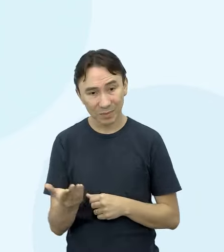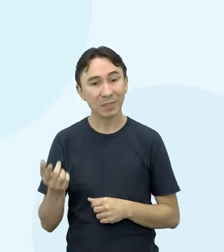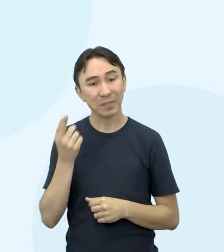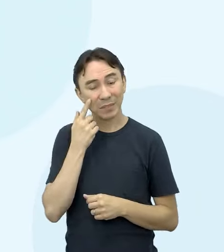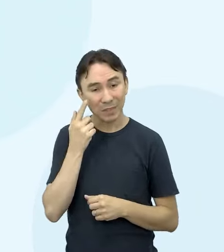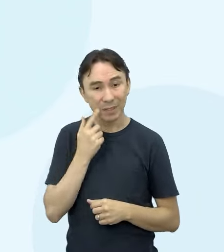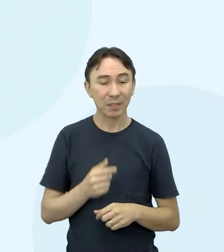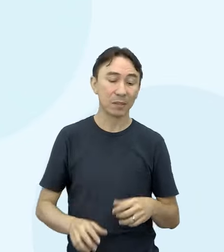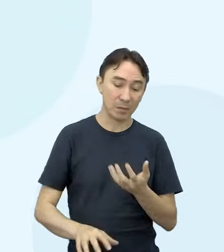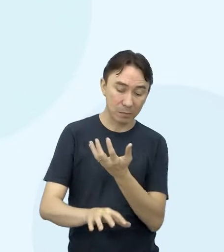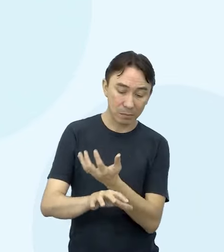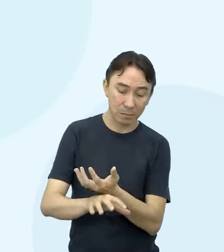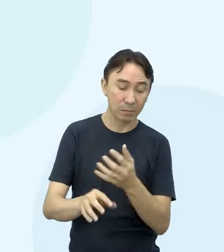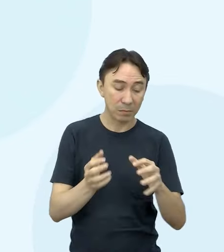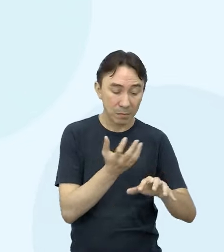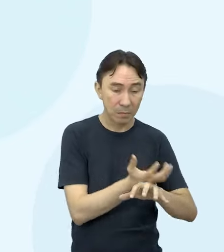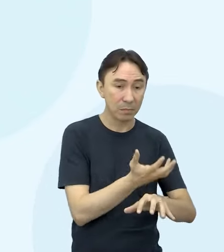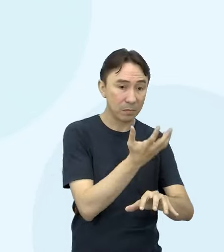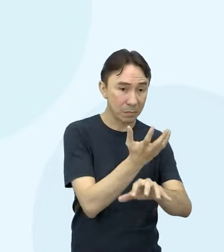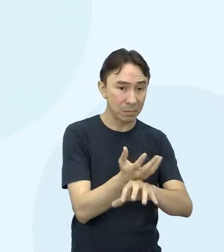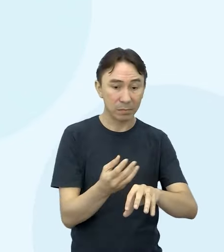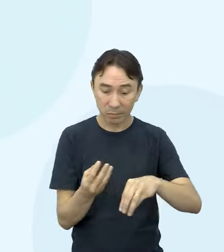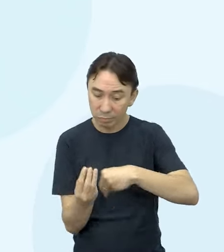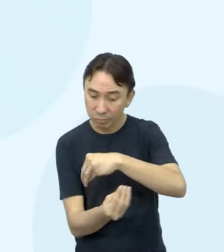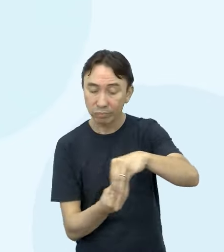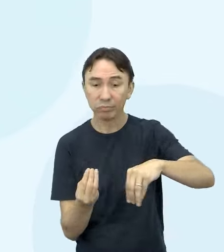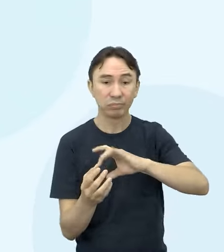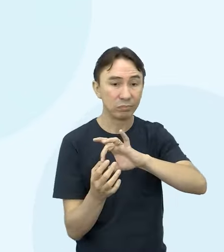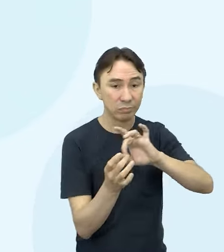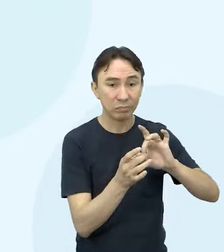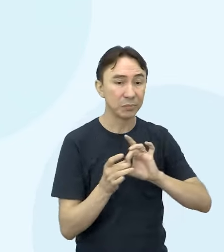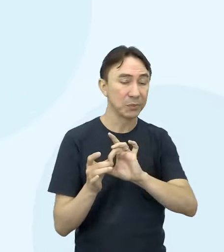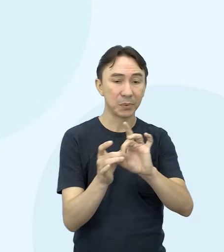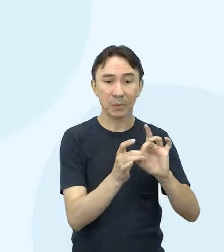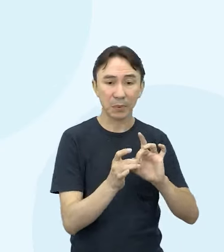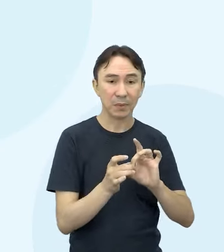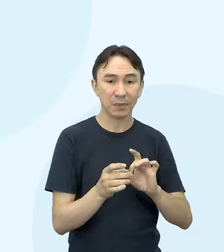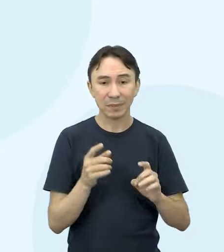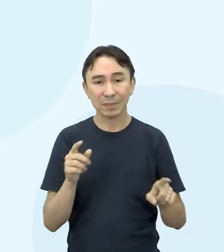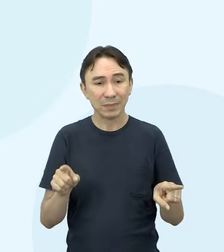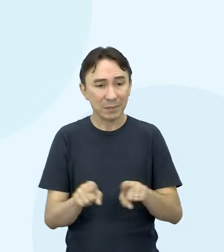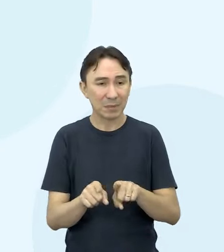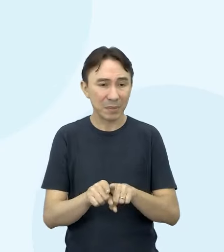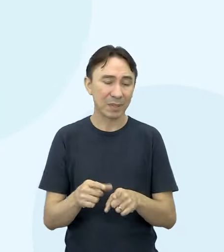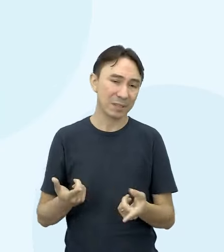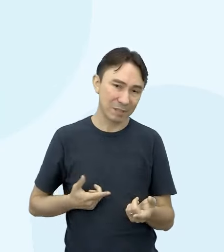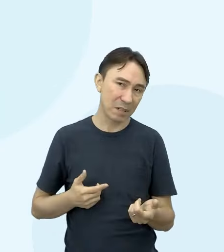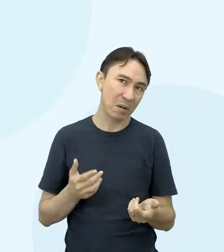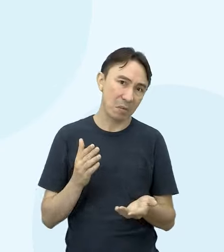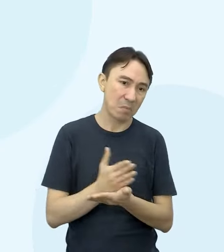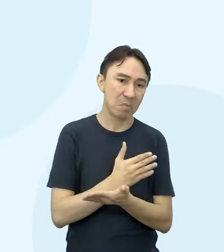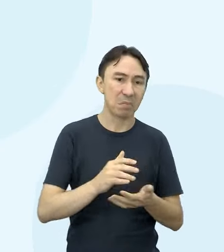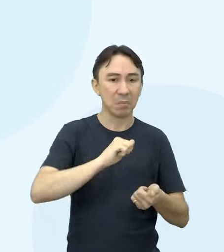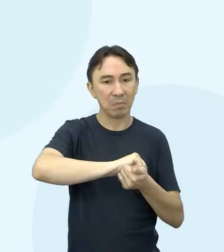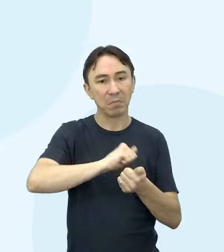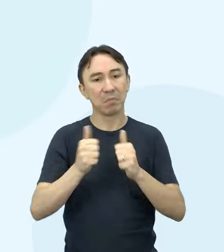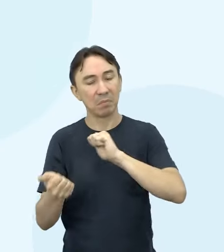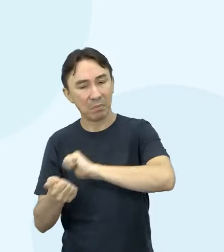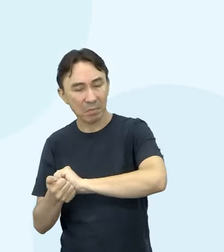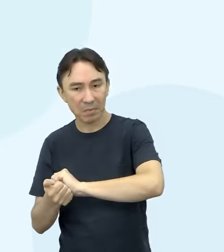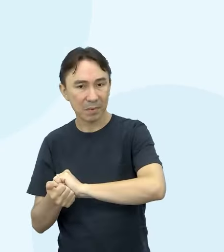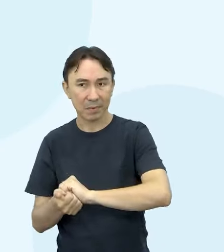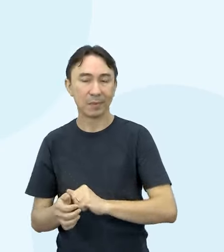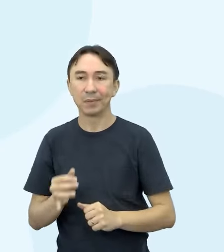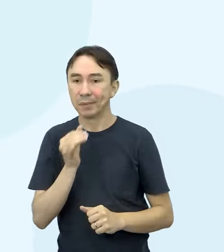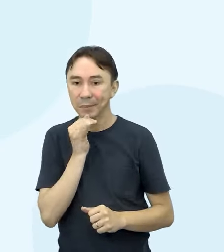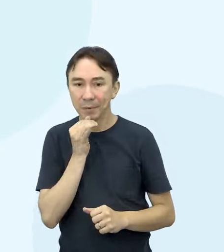os componentes e eventuais adaptações que sejam necessárias, né, para fazer esse material, seja para atender a um público mais específico,